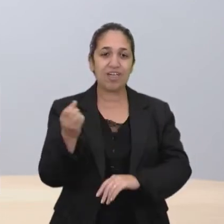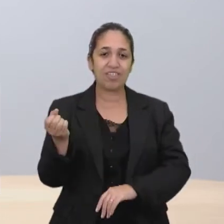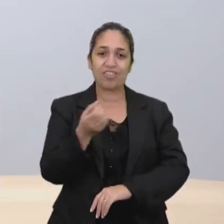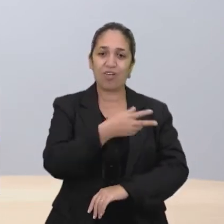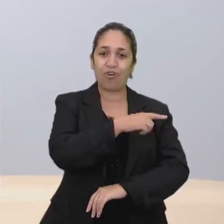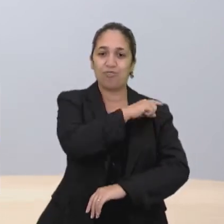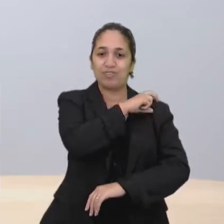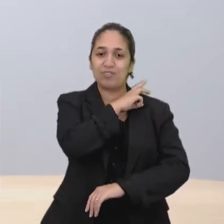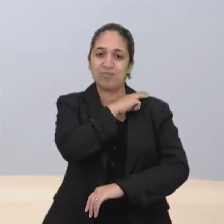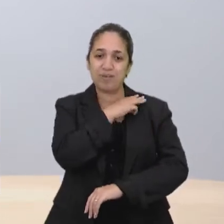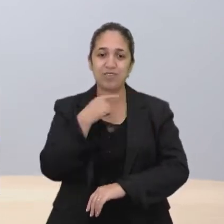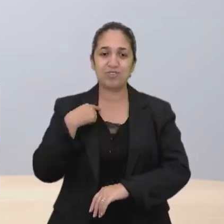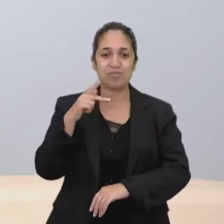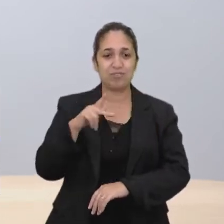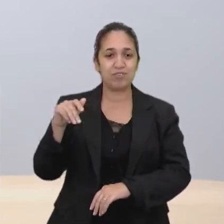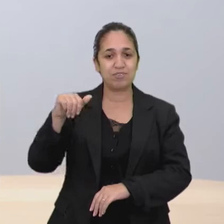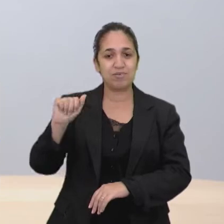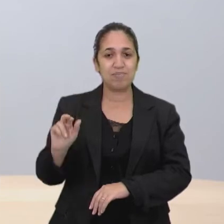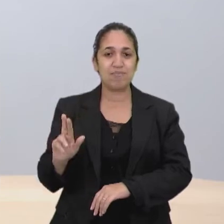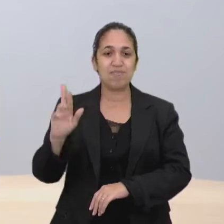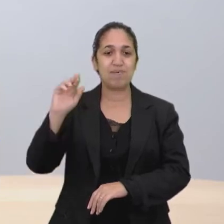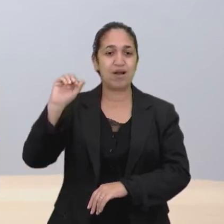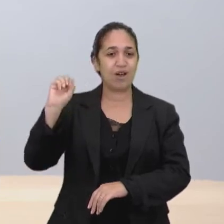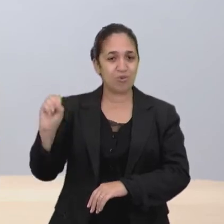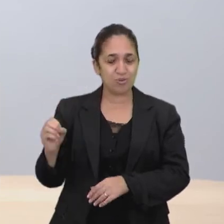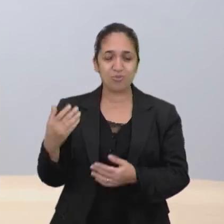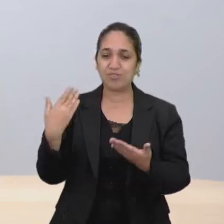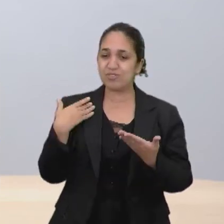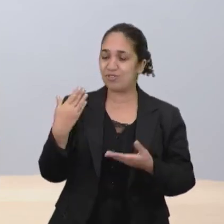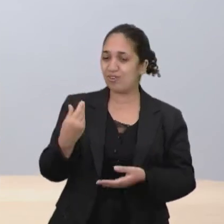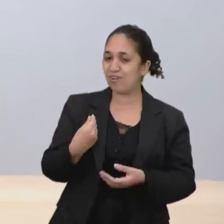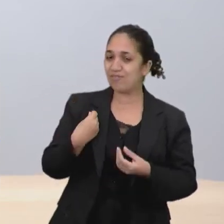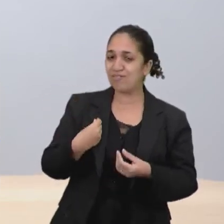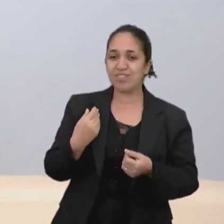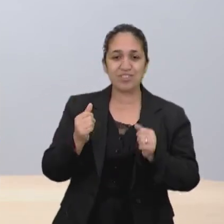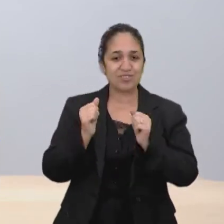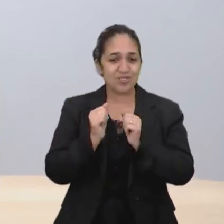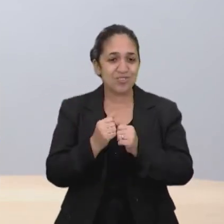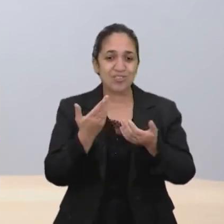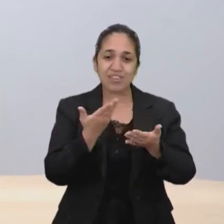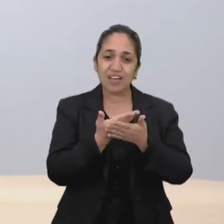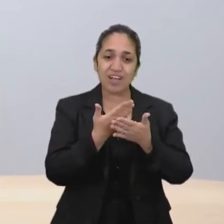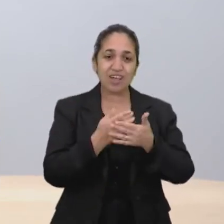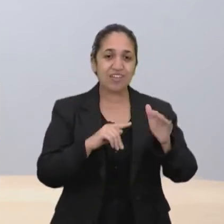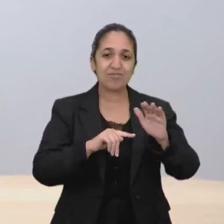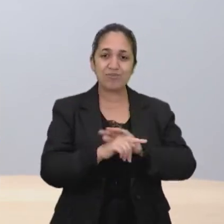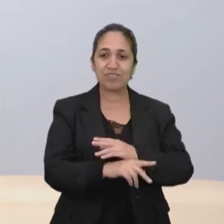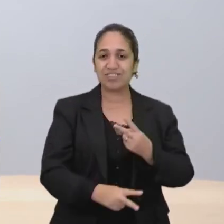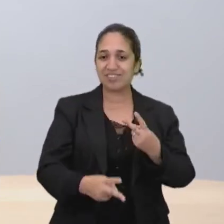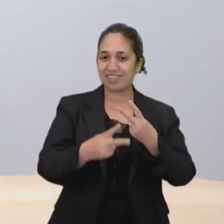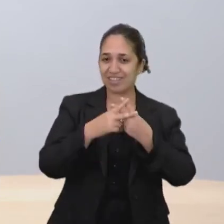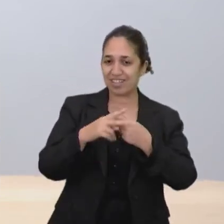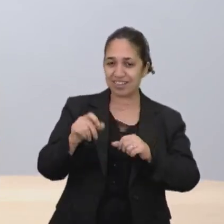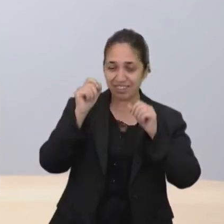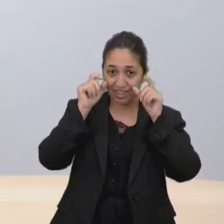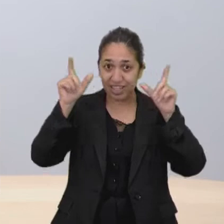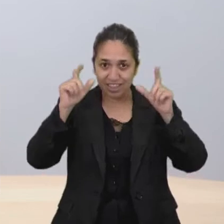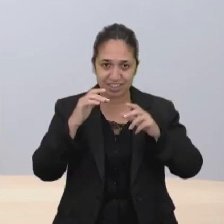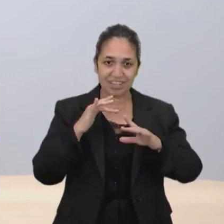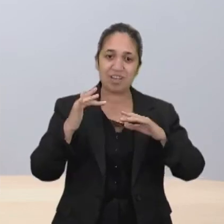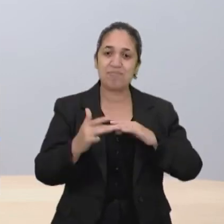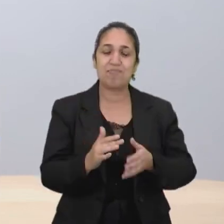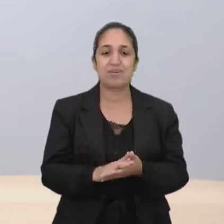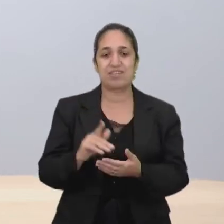ensino médio. Eu sou o professor Mauro Farias e estou aqui com vocês, como sempre, no nosso aprofundamento #Se Liga na Mídia, o